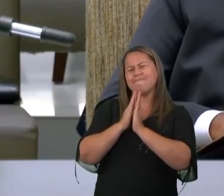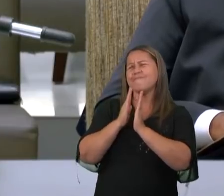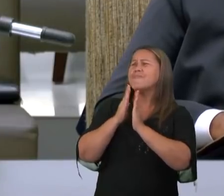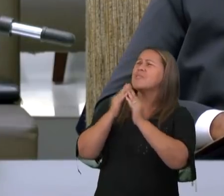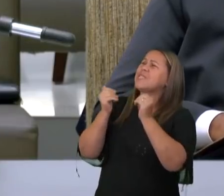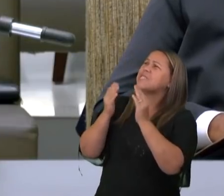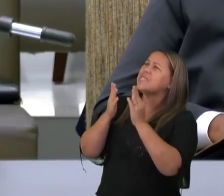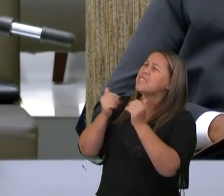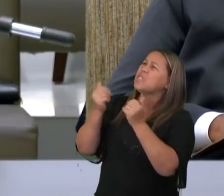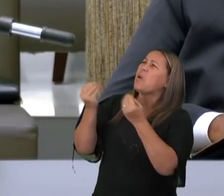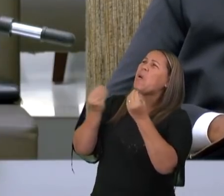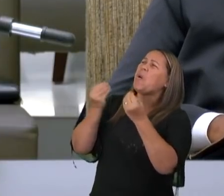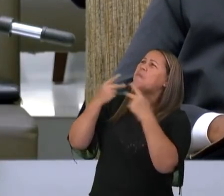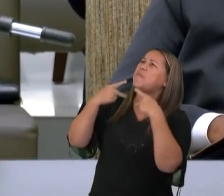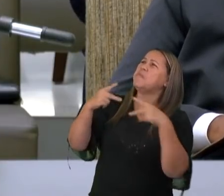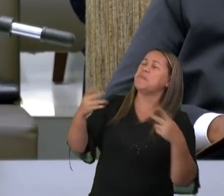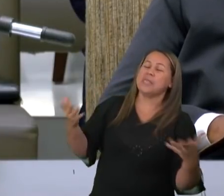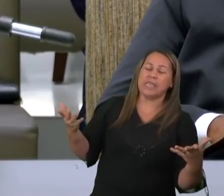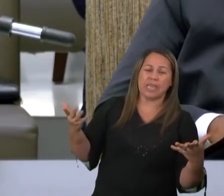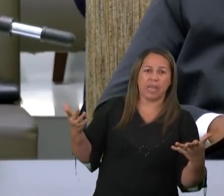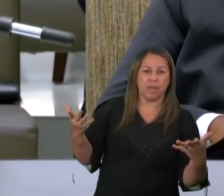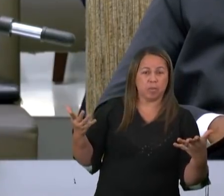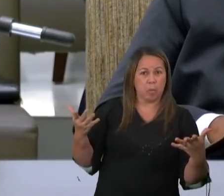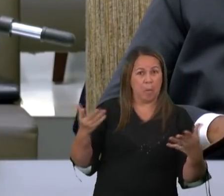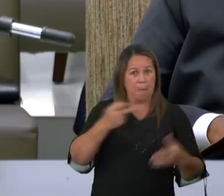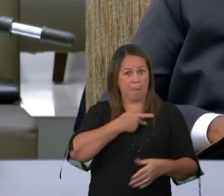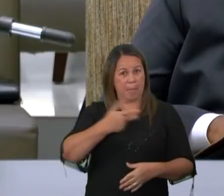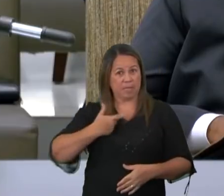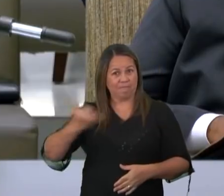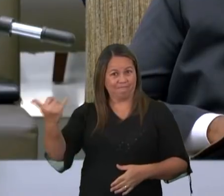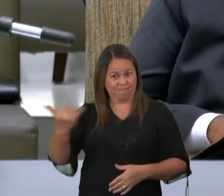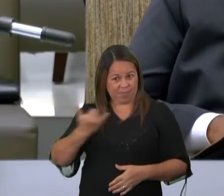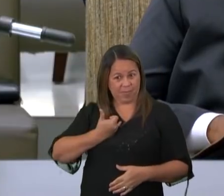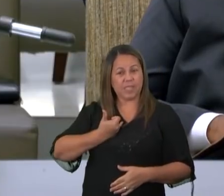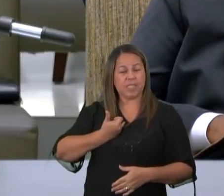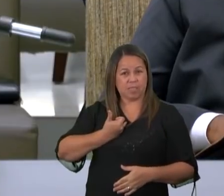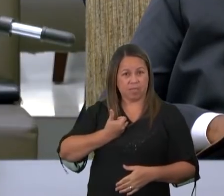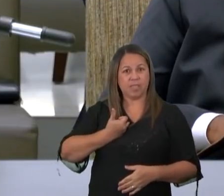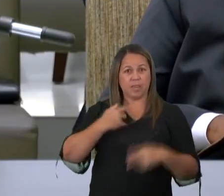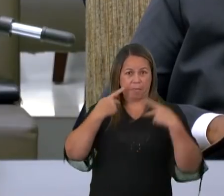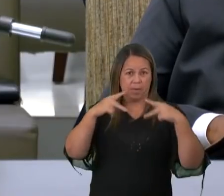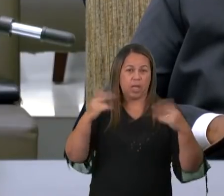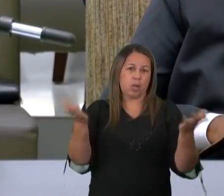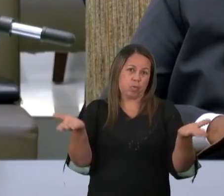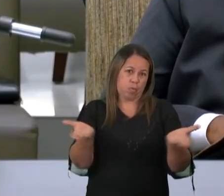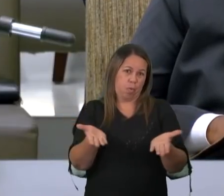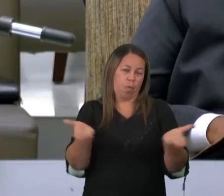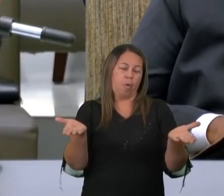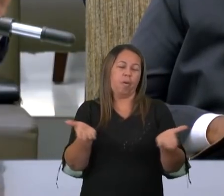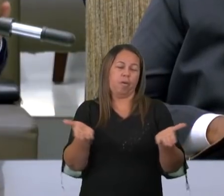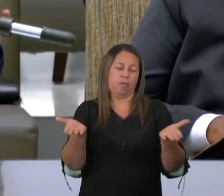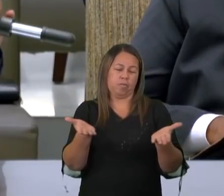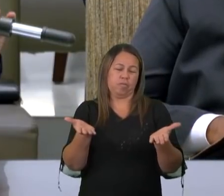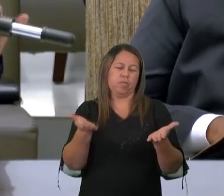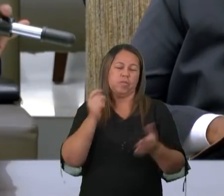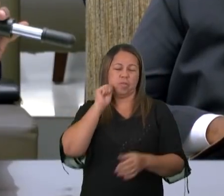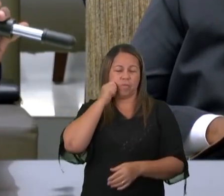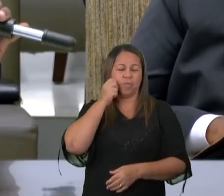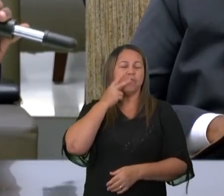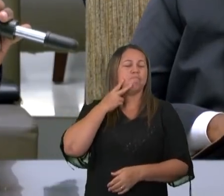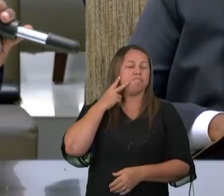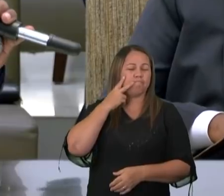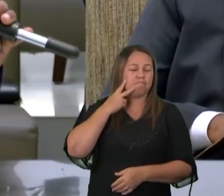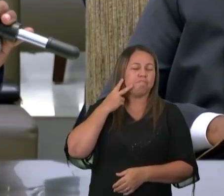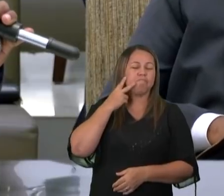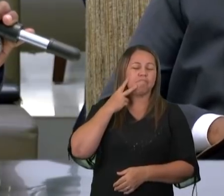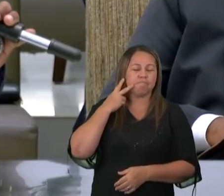quando o nosso pastor nos comunicou que estaríamos nesta noite participando da Santa Ceia, tendo a